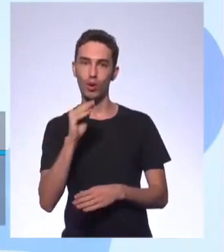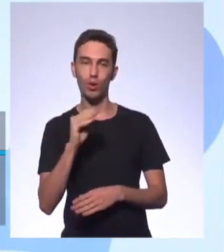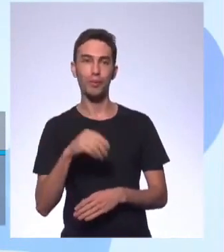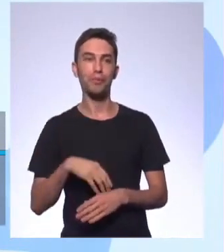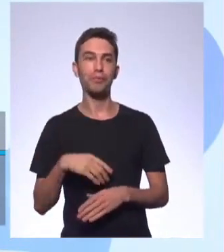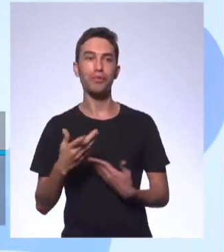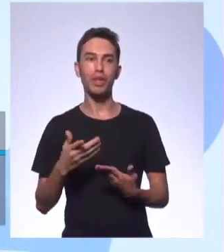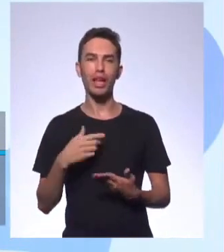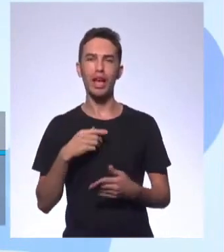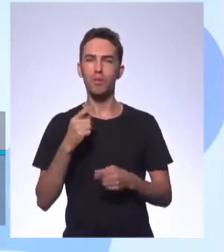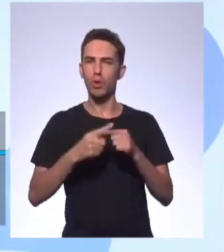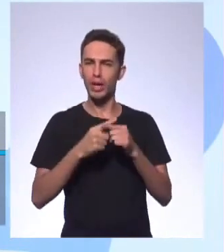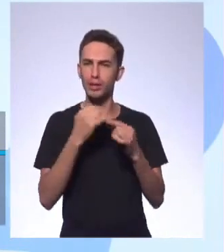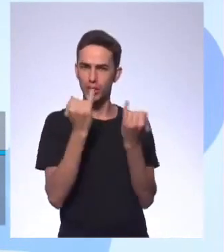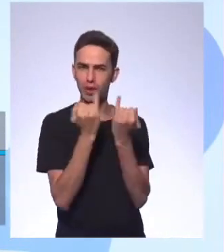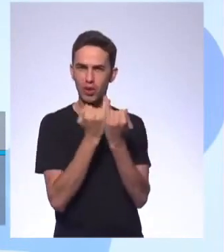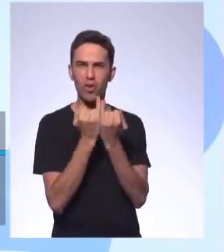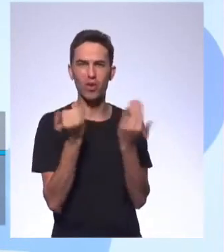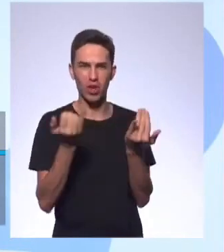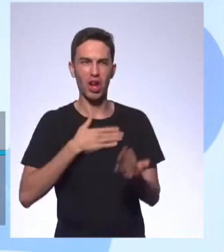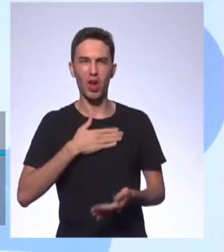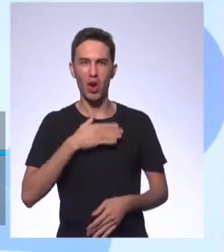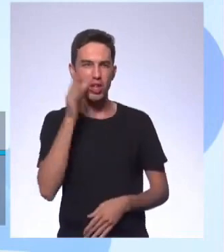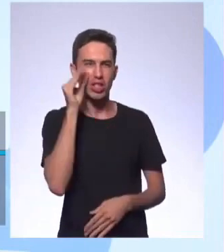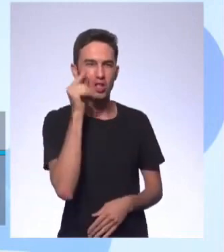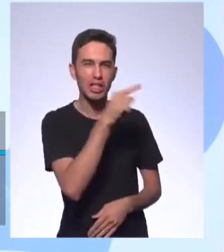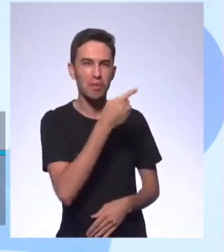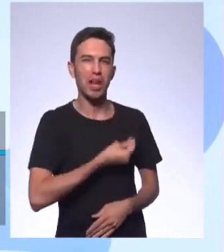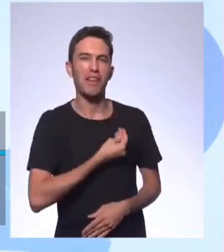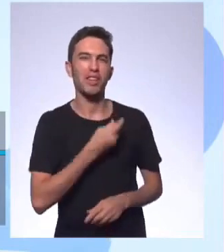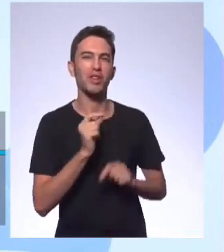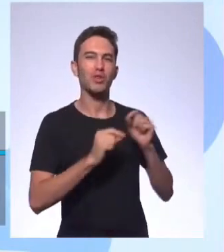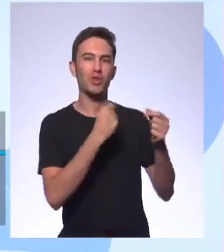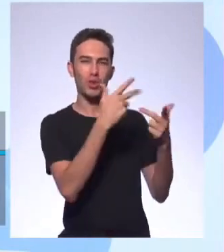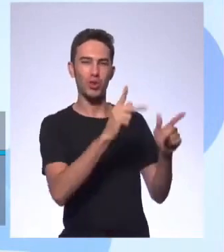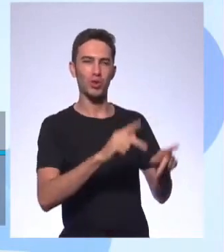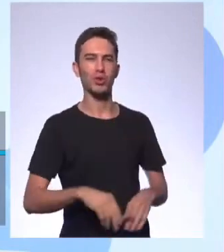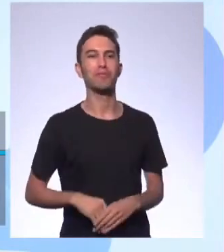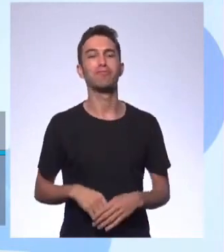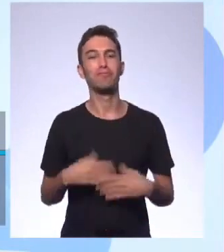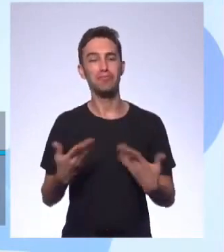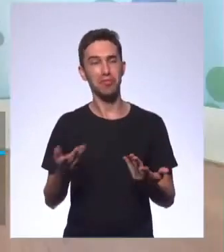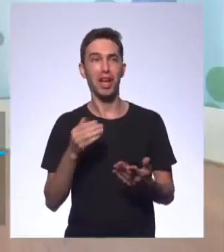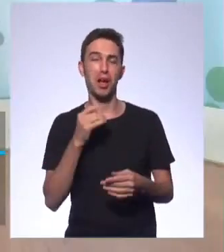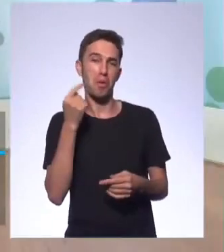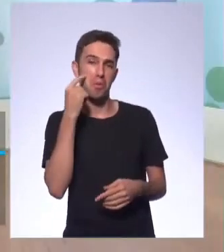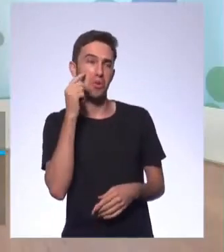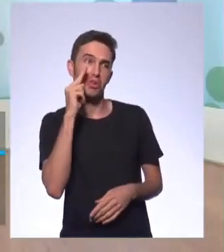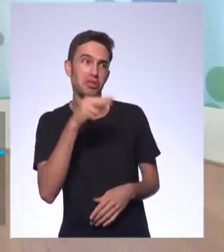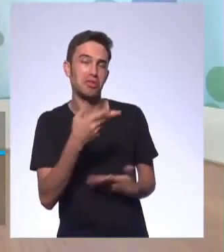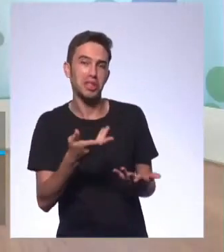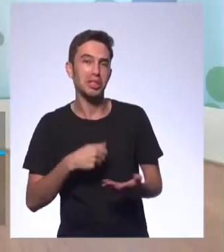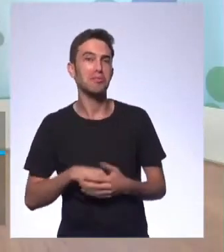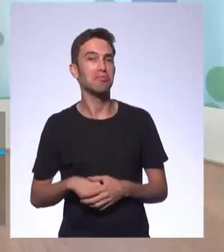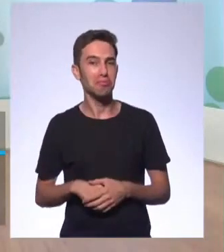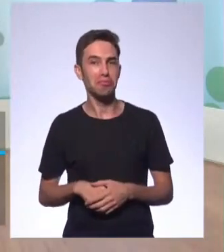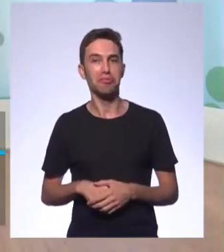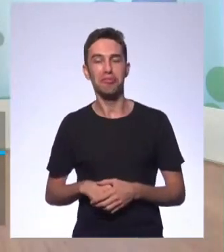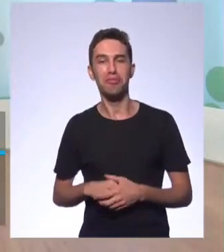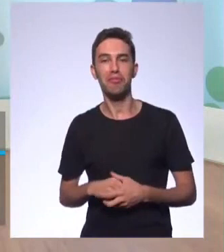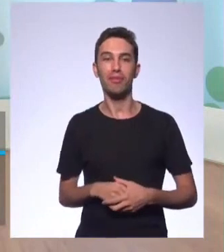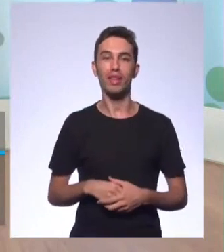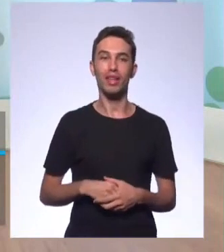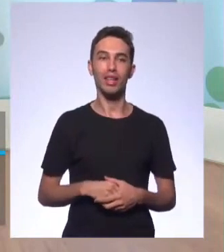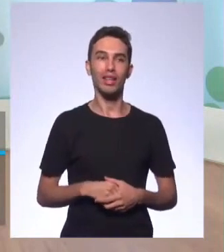as pessoas são fofoqueiras, gostam de saber Da vida dos outros. É um ponto de vista, né? É um ponto Verdade. de vista, né? Eu